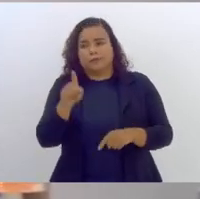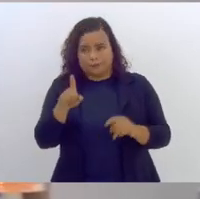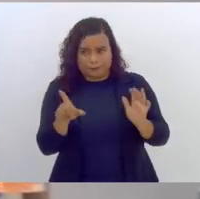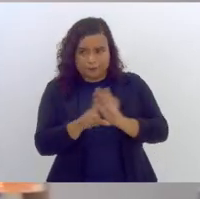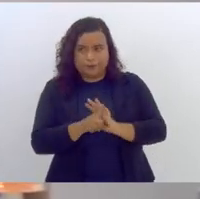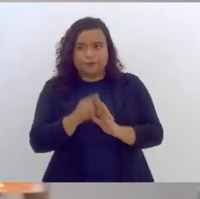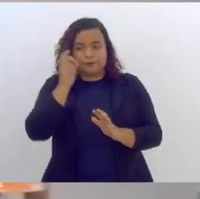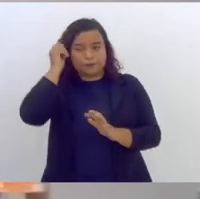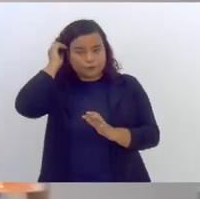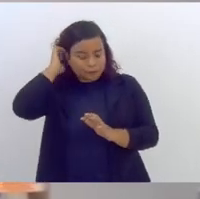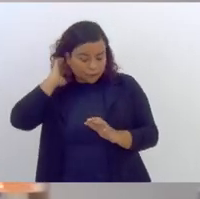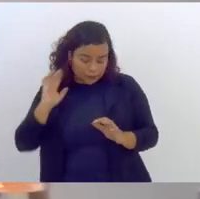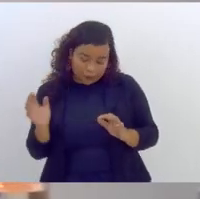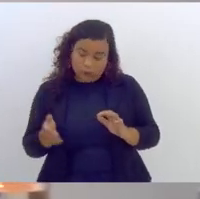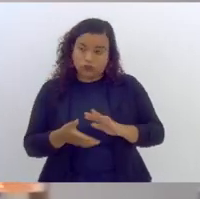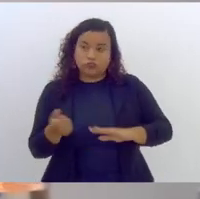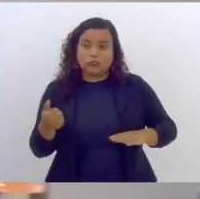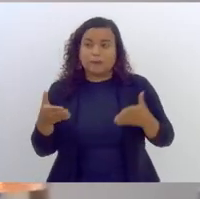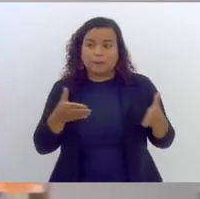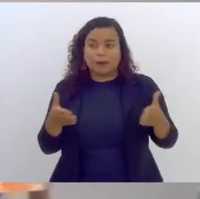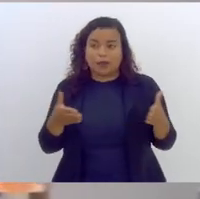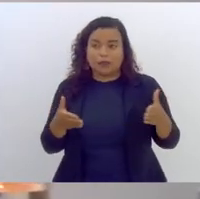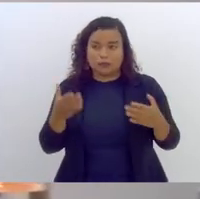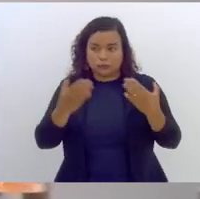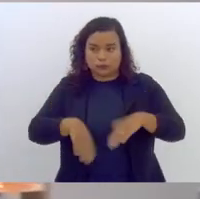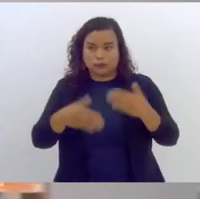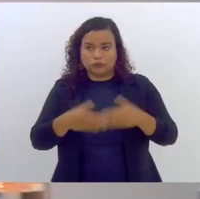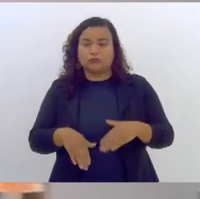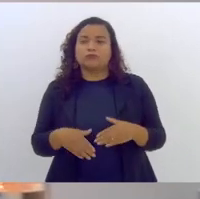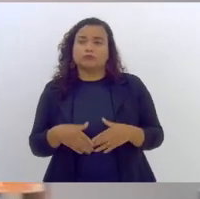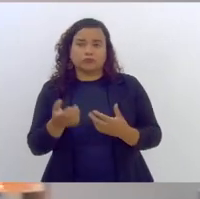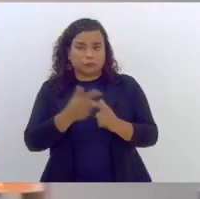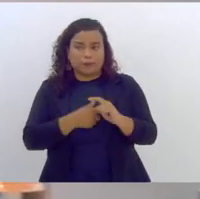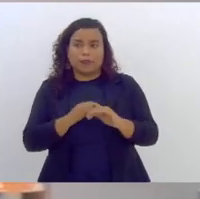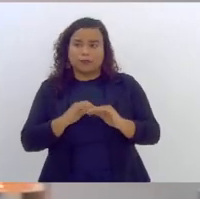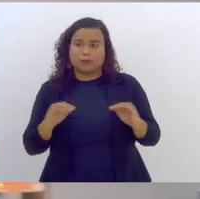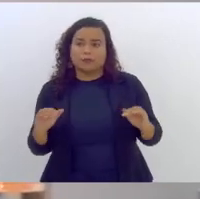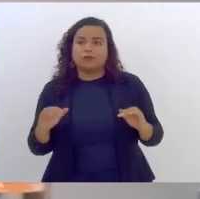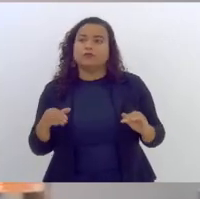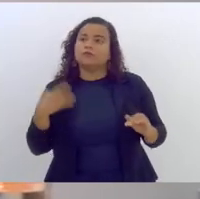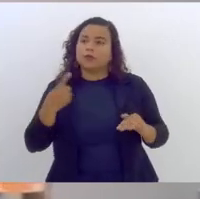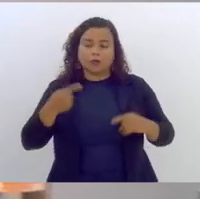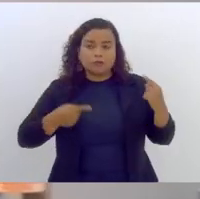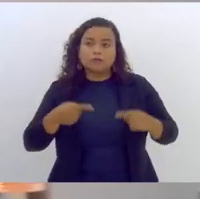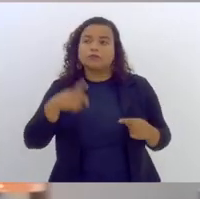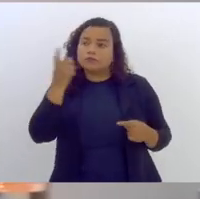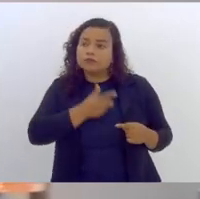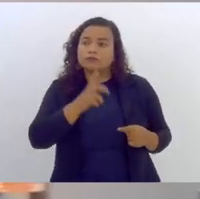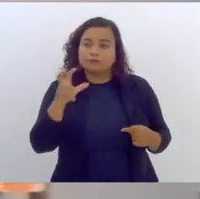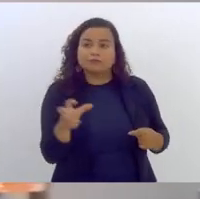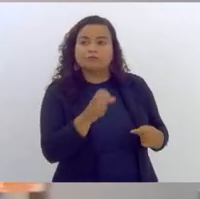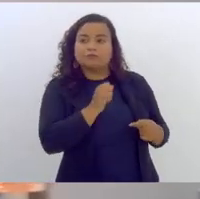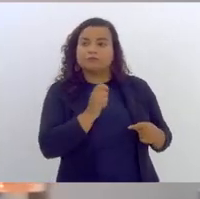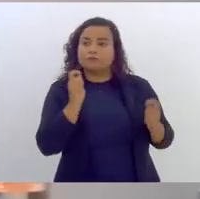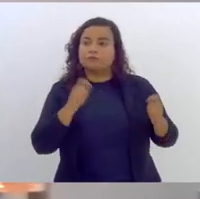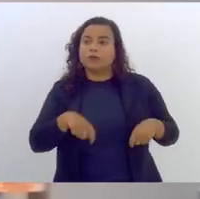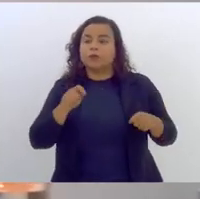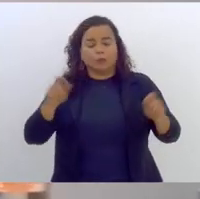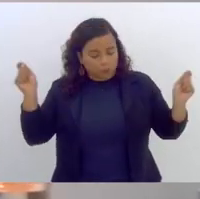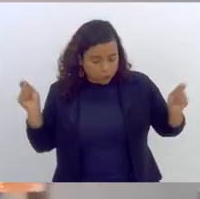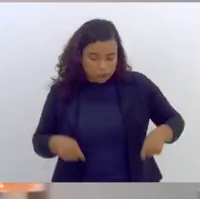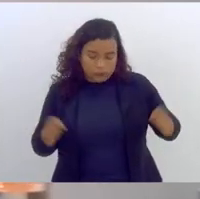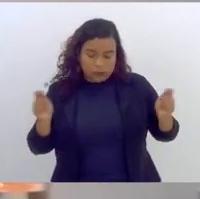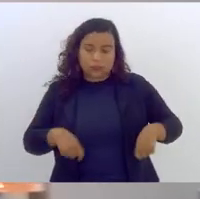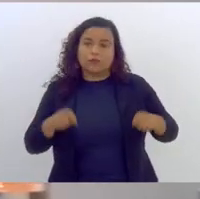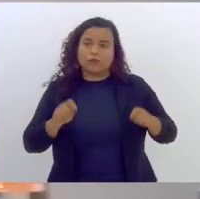dos prazos dos concursos públicos então a gente hoje discute né conseguiu resgatar a possibilidade